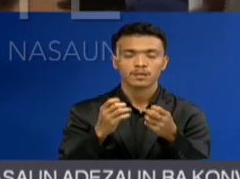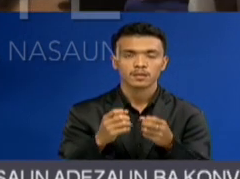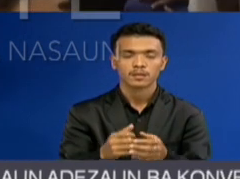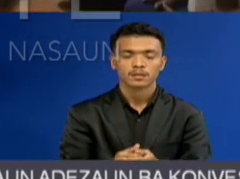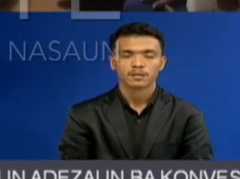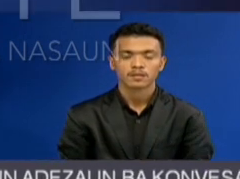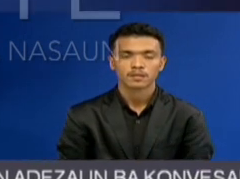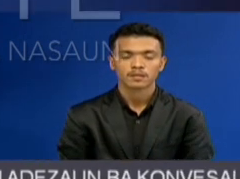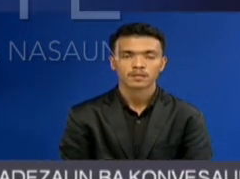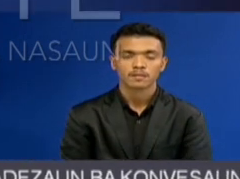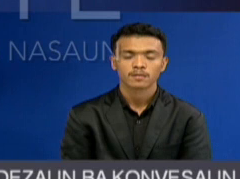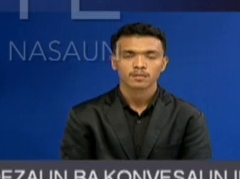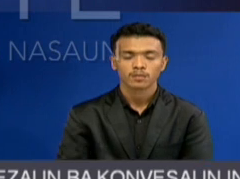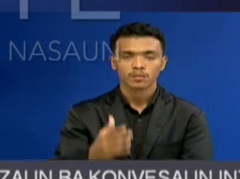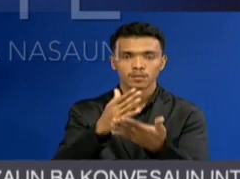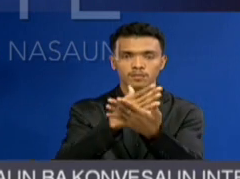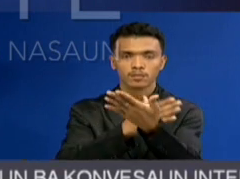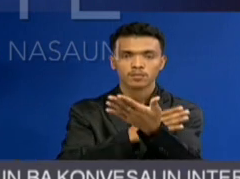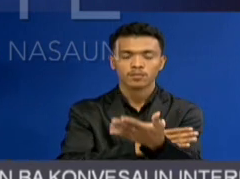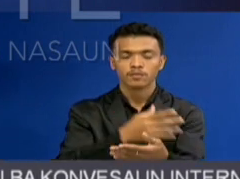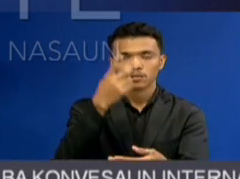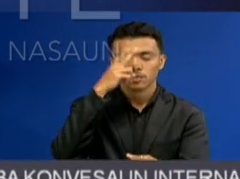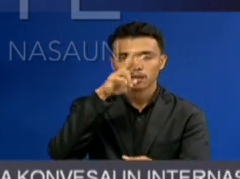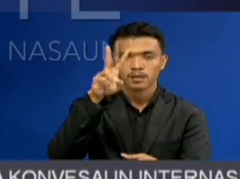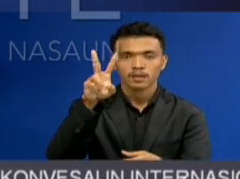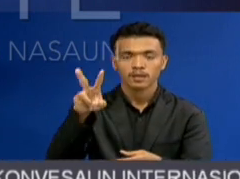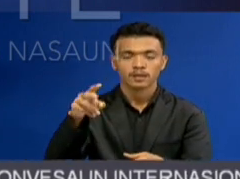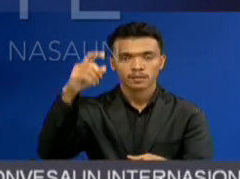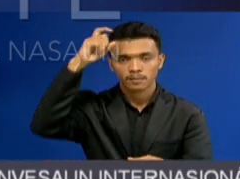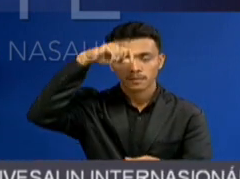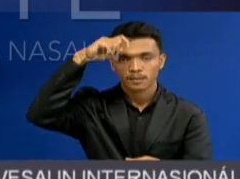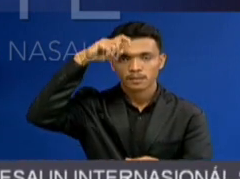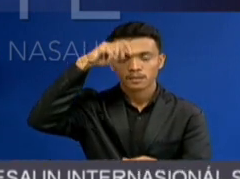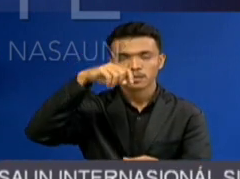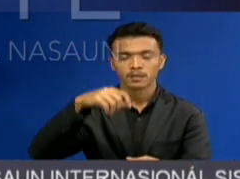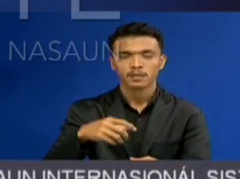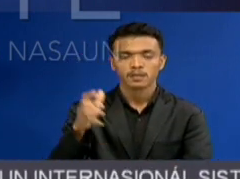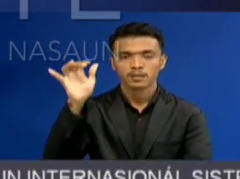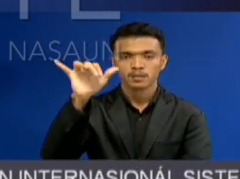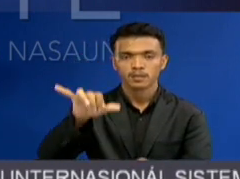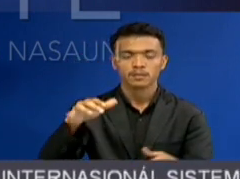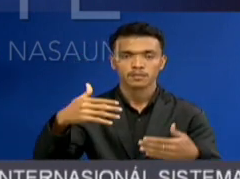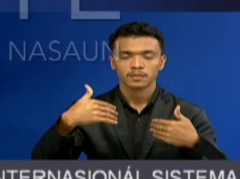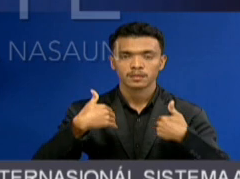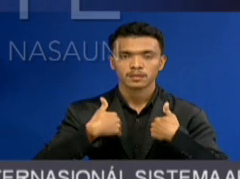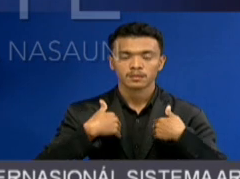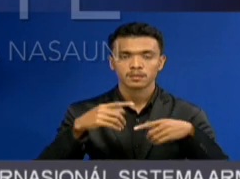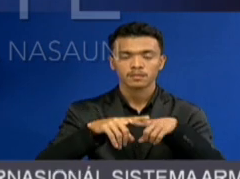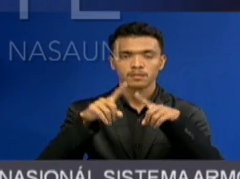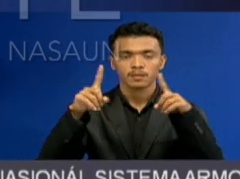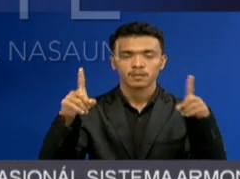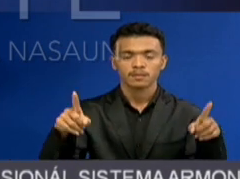familia atududu feto sira promove haremo serninia habilidade capacidade ser bem mas será iha mas bem